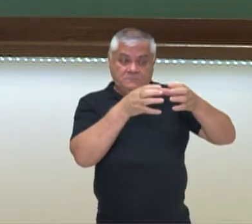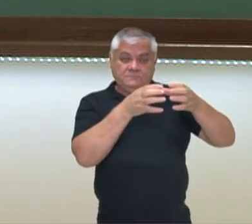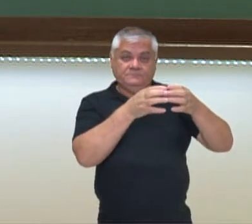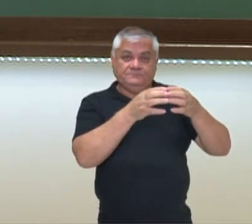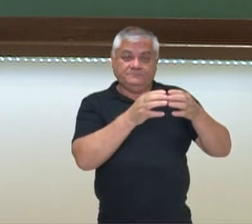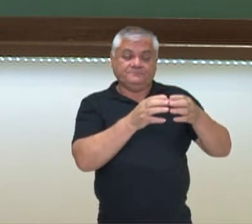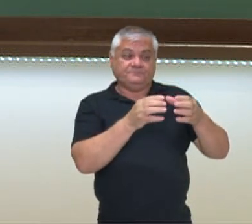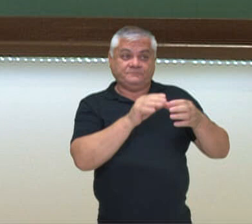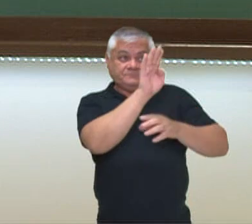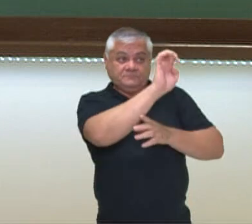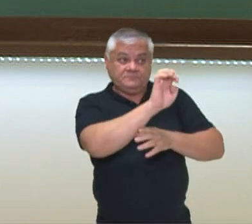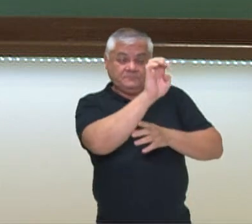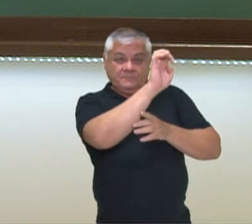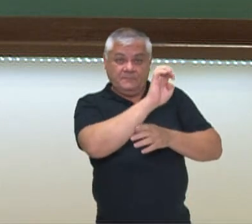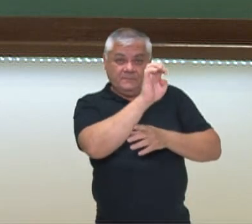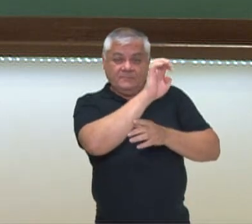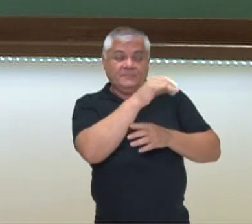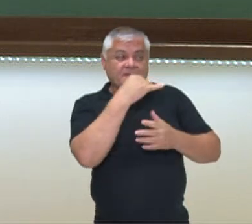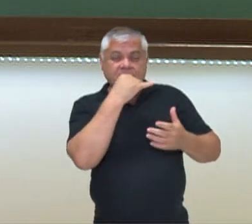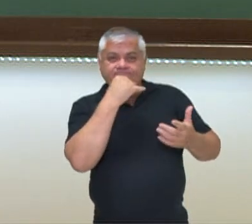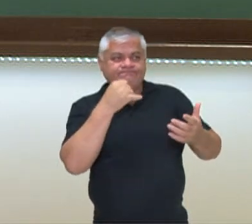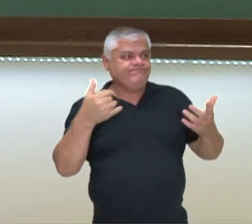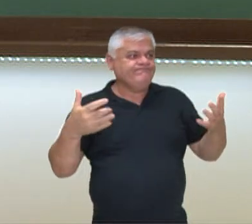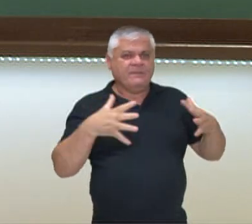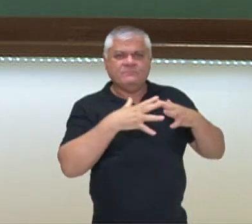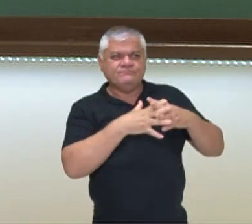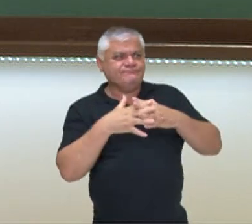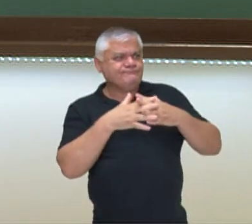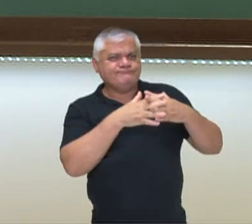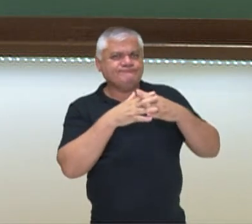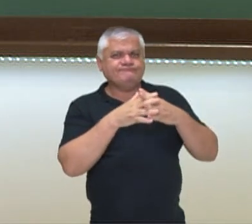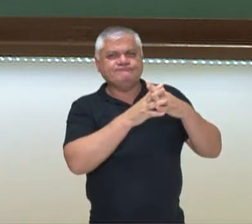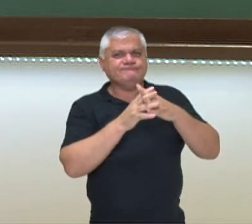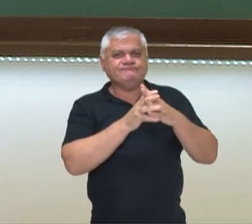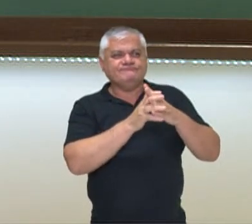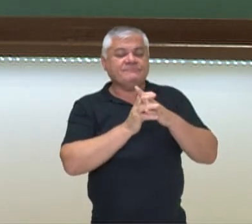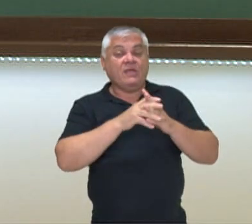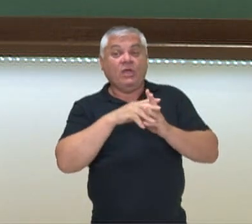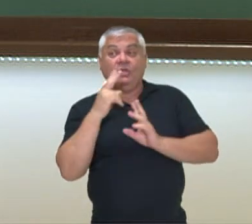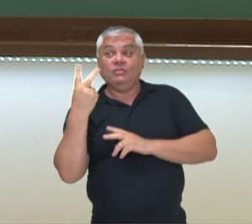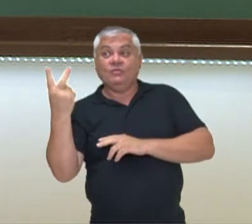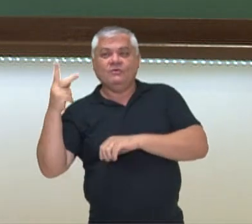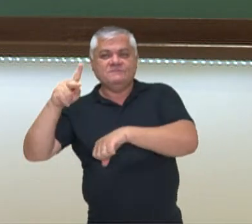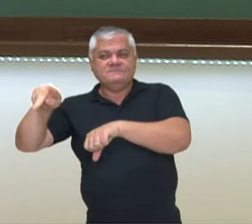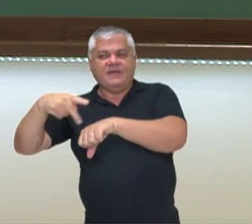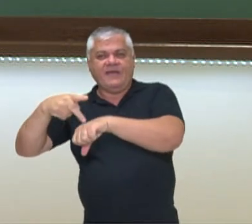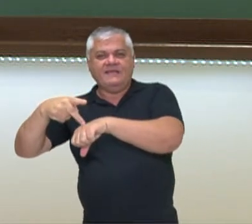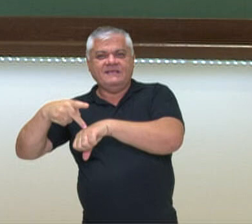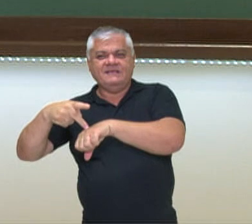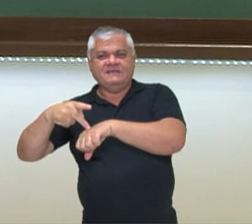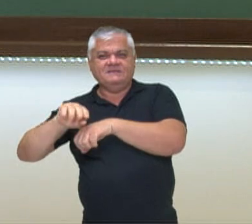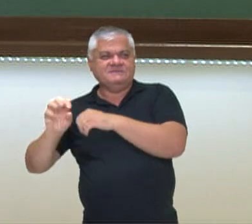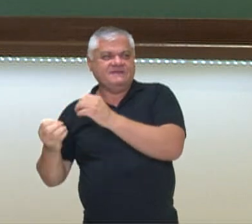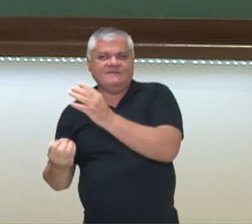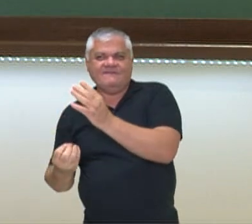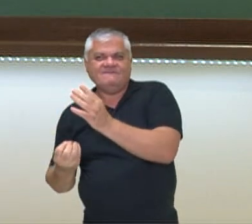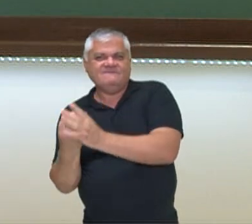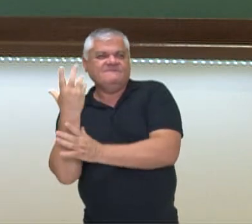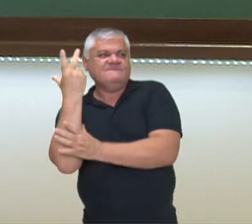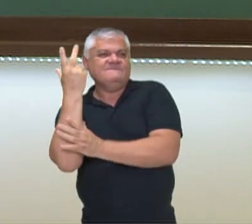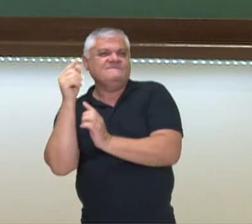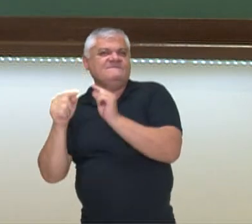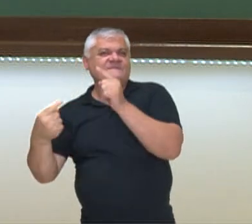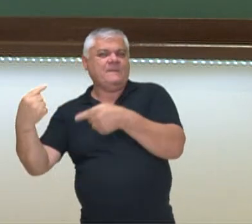estava desaglutinado, desorientado, outras duas potências emergem na